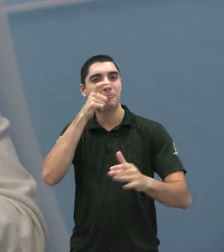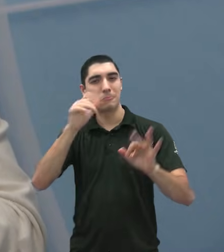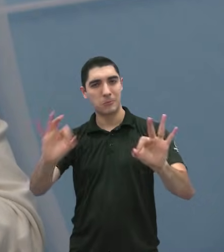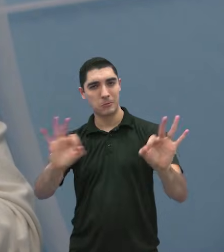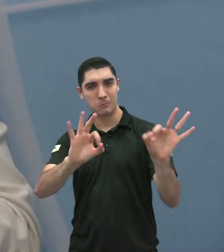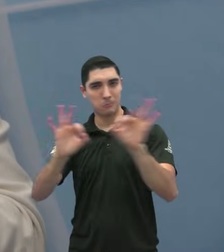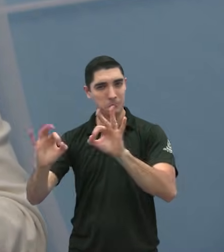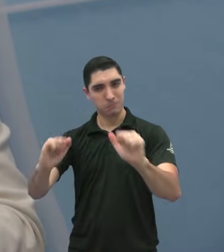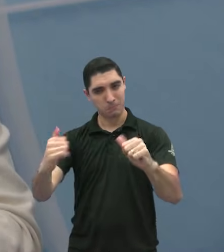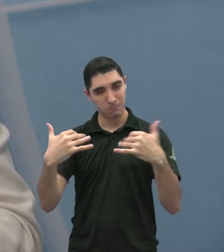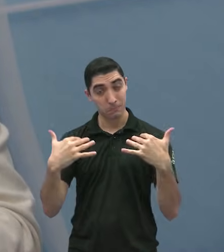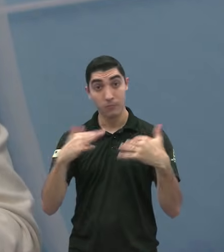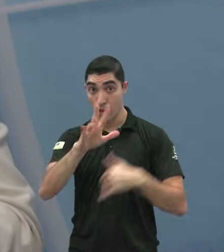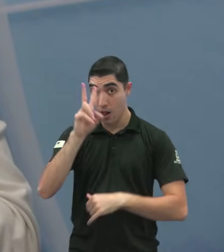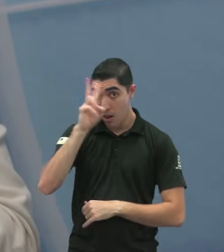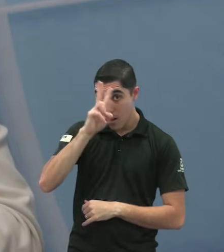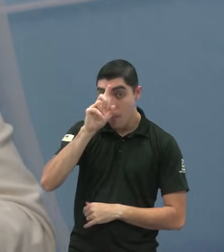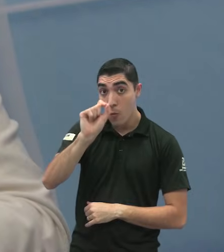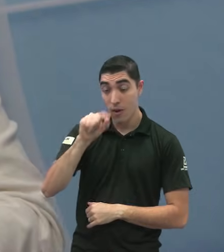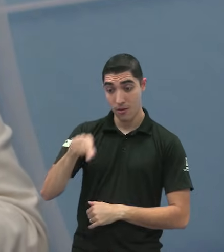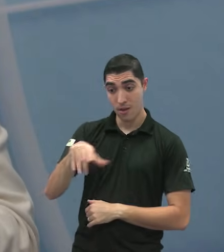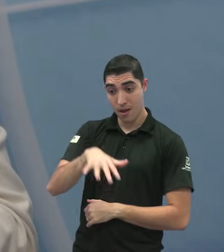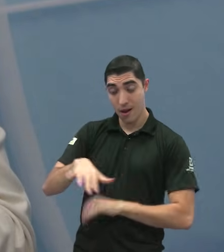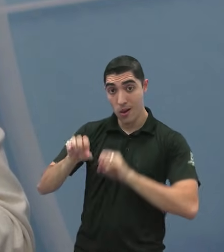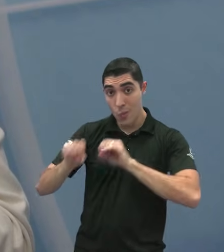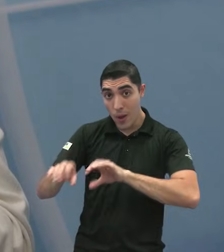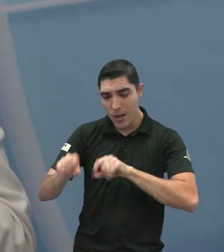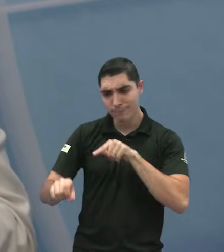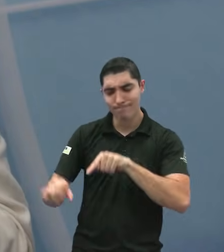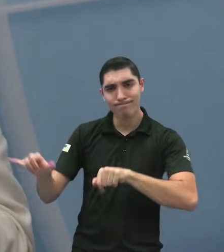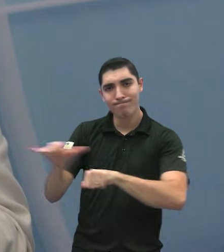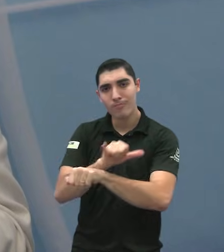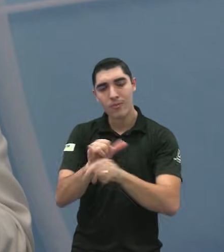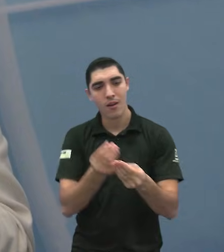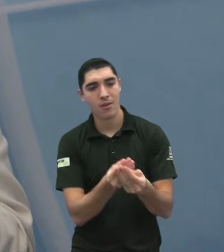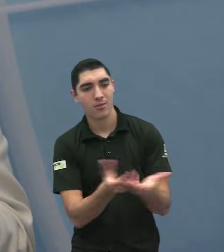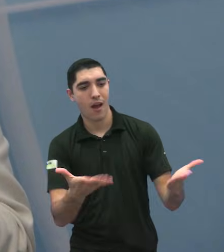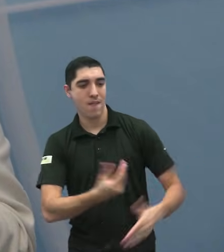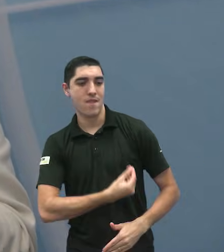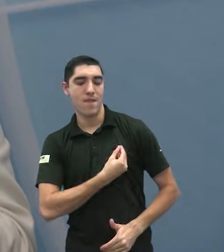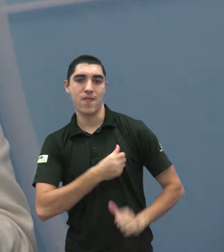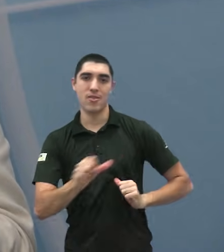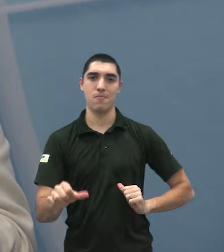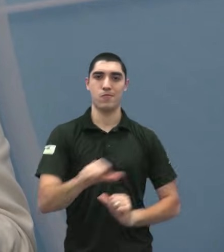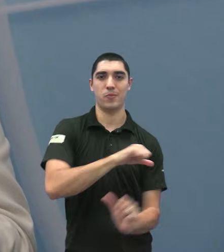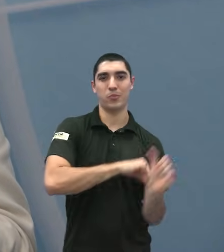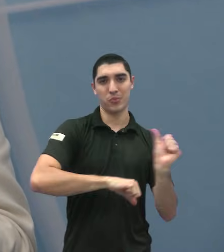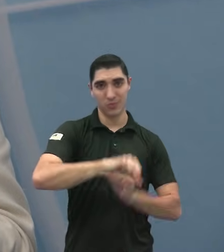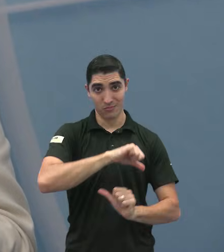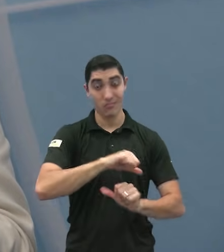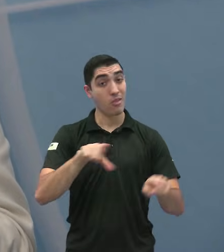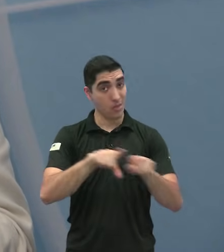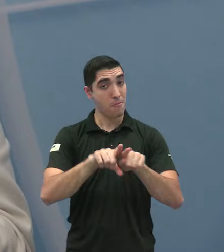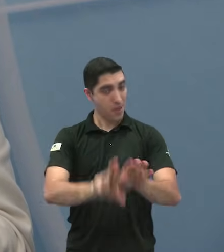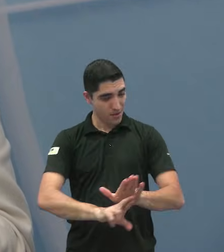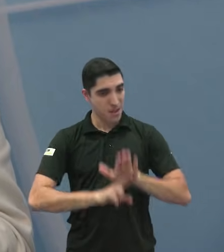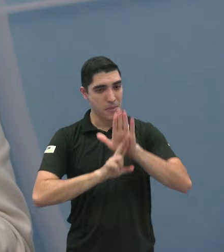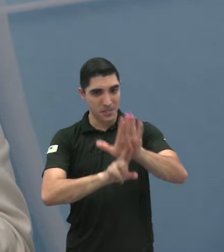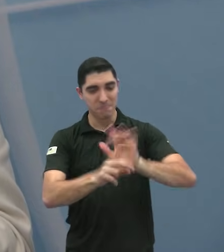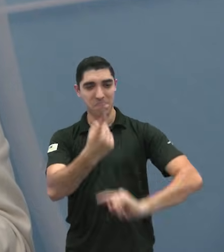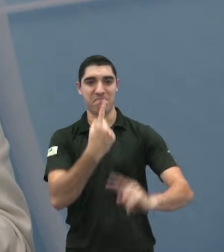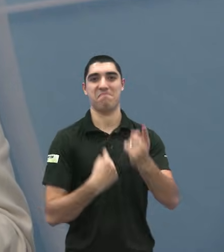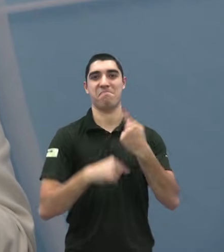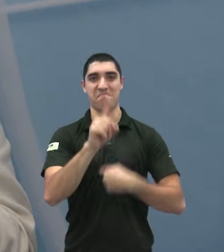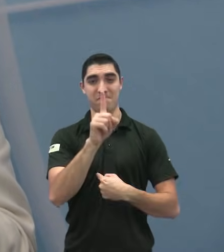obrigado você que nos acompanhou. E lembre-se, a educação é o caminho de transformação e